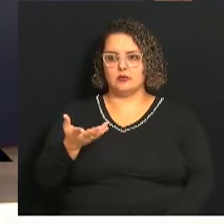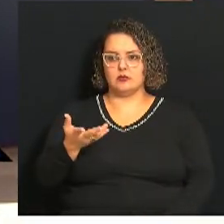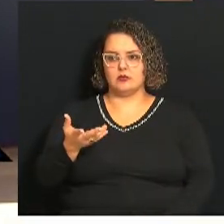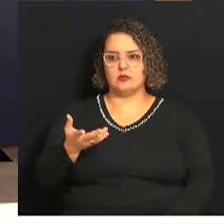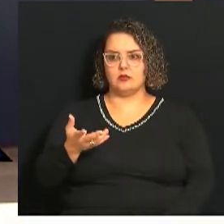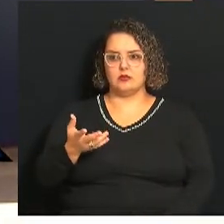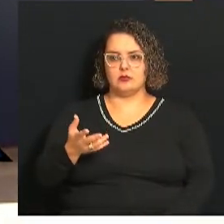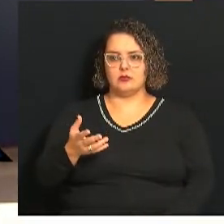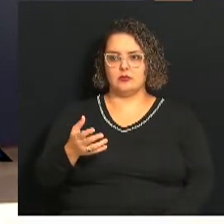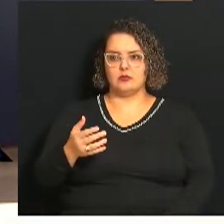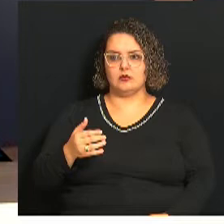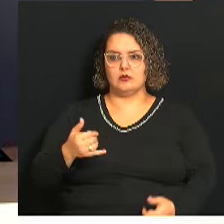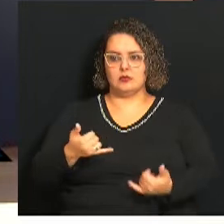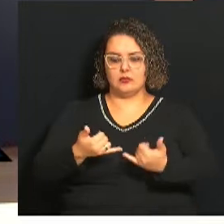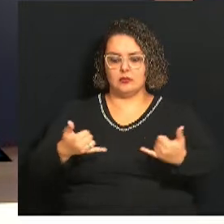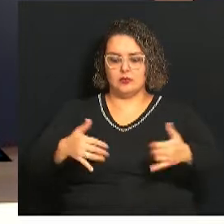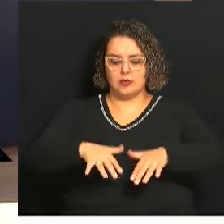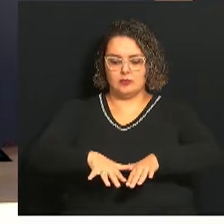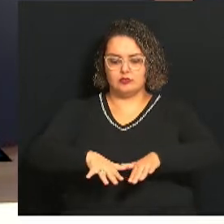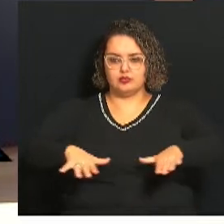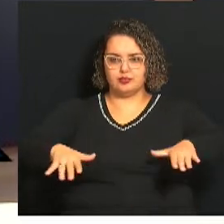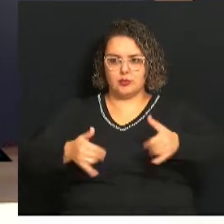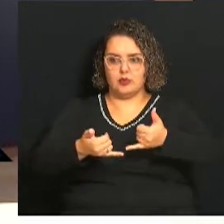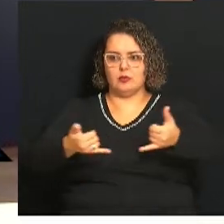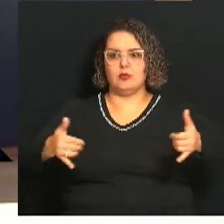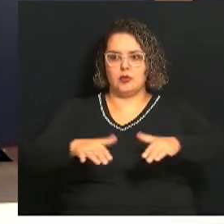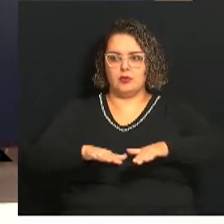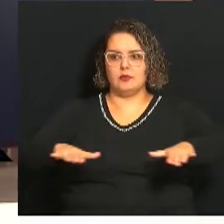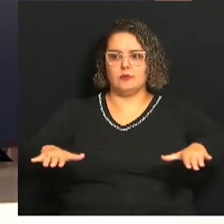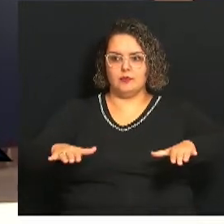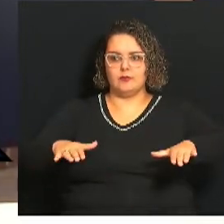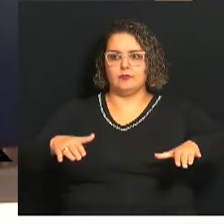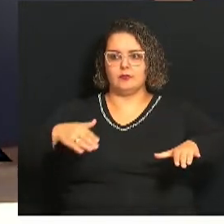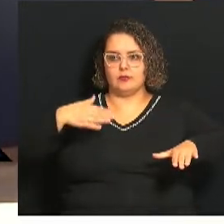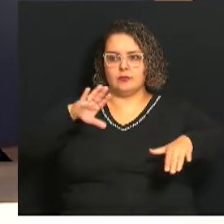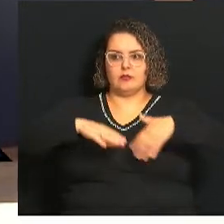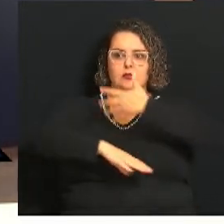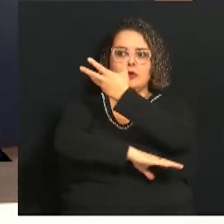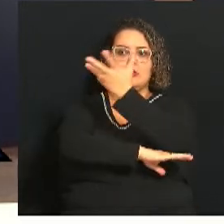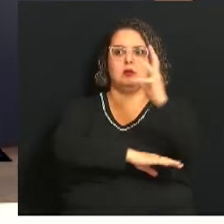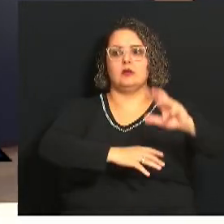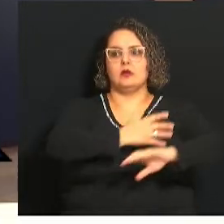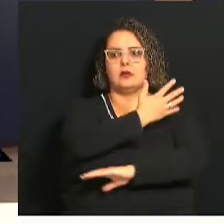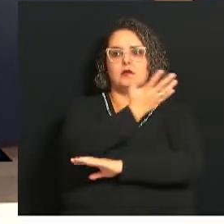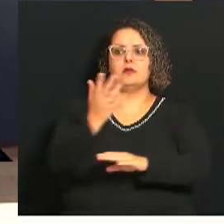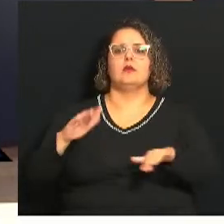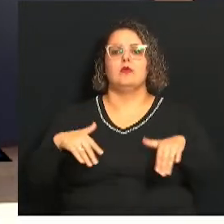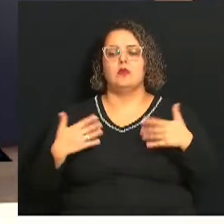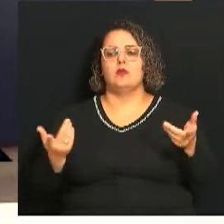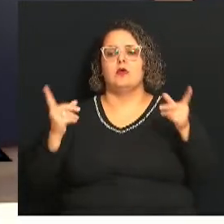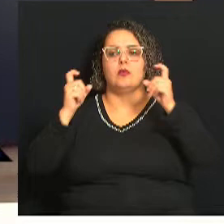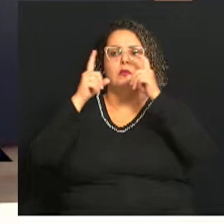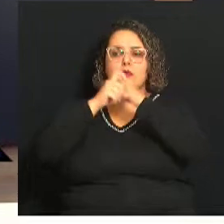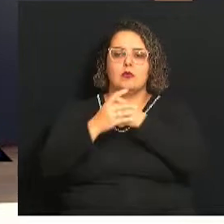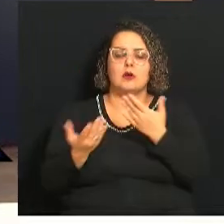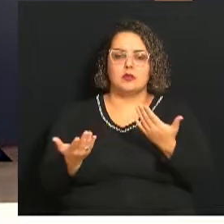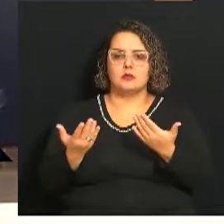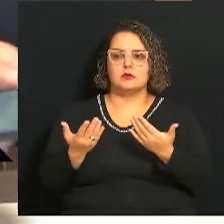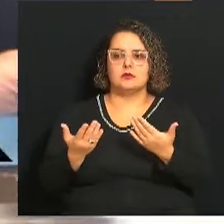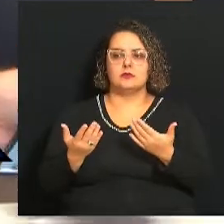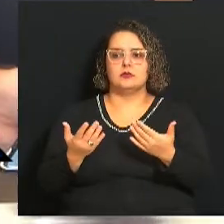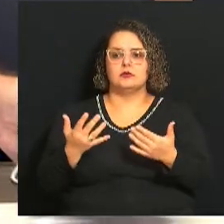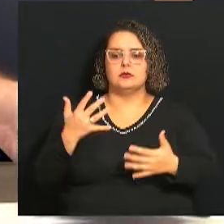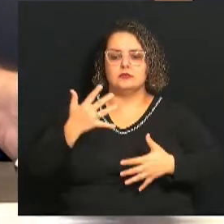rede subterrânea nas regiões mais arborizadas, as dificuldades, inconvenientes,